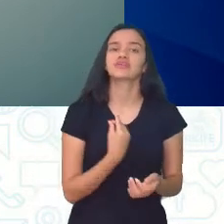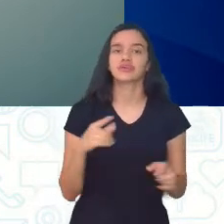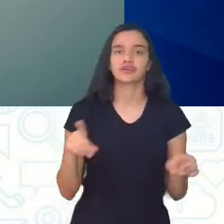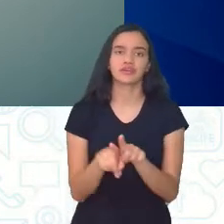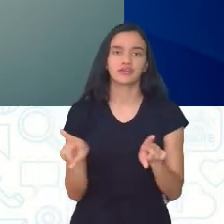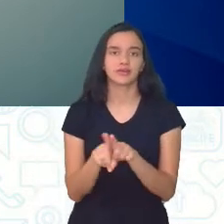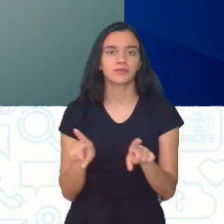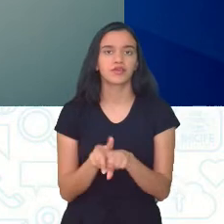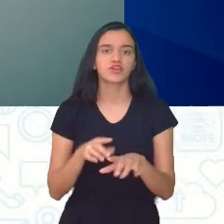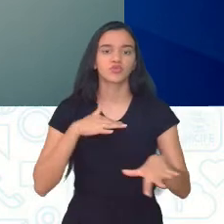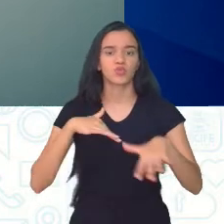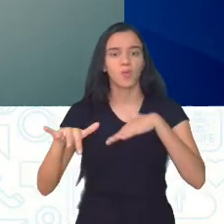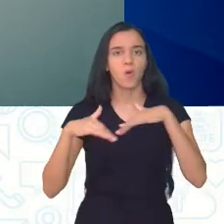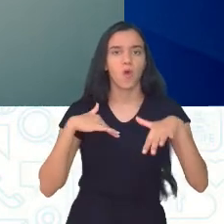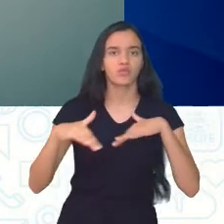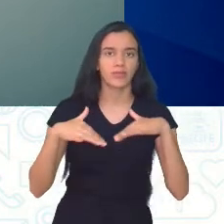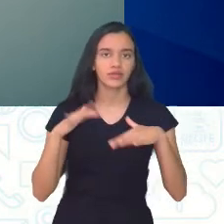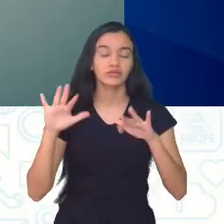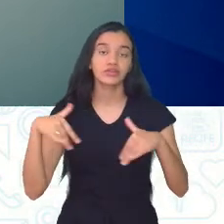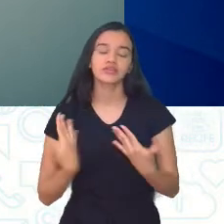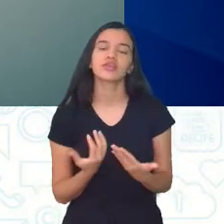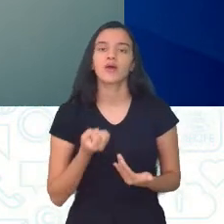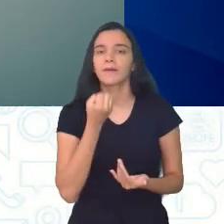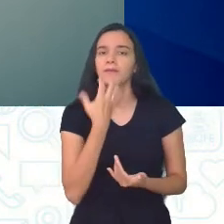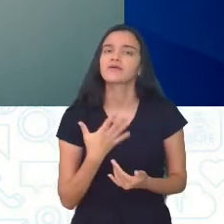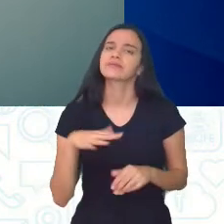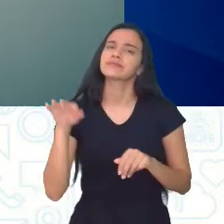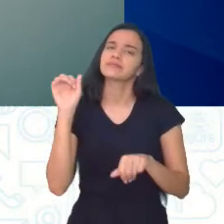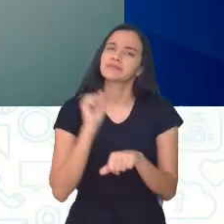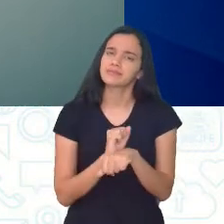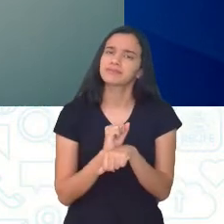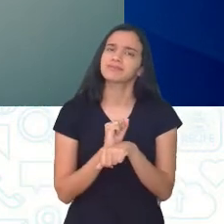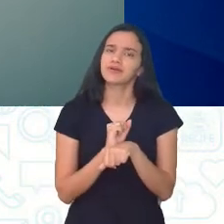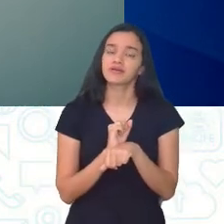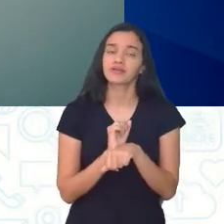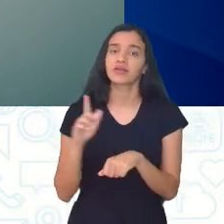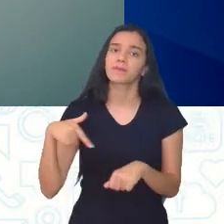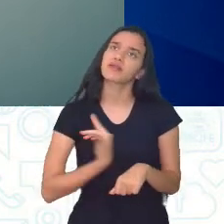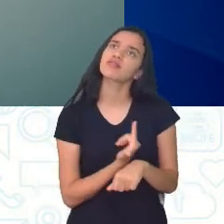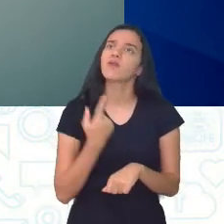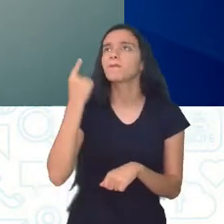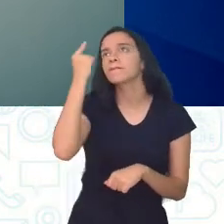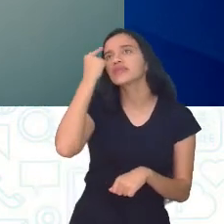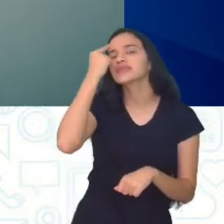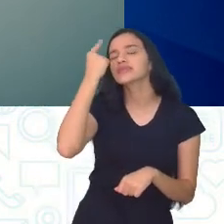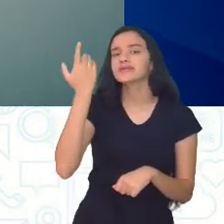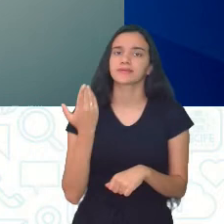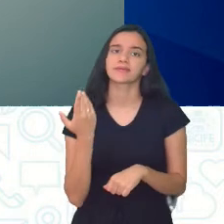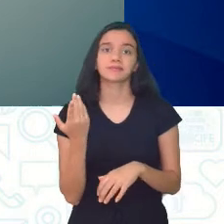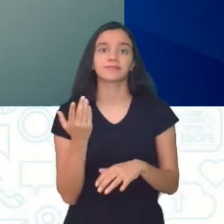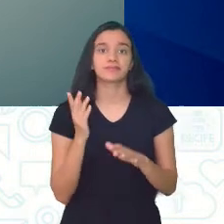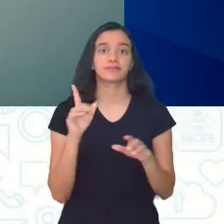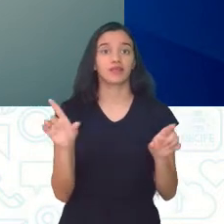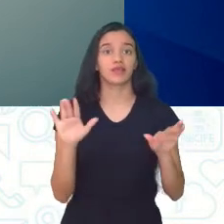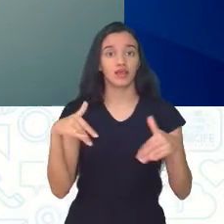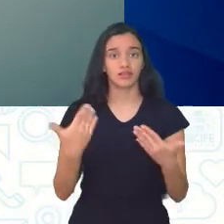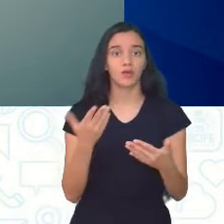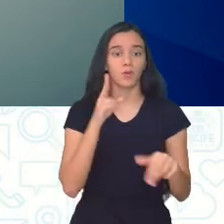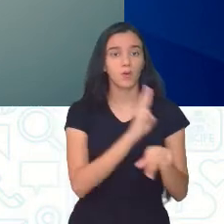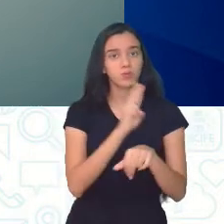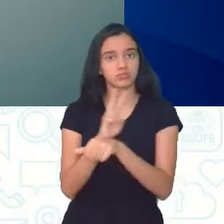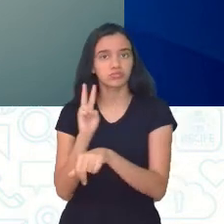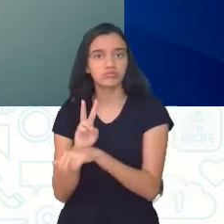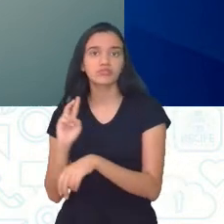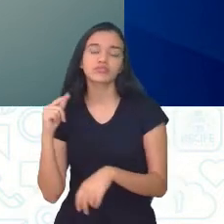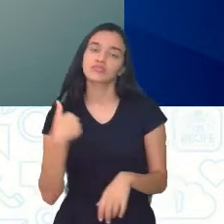relação aos nossos movimentos. Então, vale a pena a gente parar um pouquinho para a gente pensar em relação a isso. Então, o cuidado que a